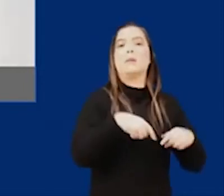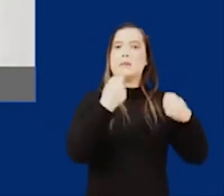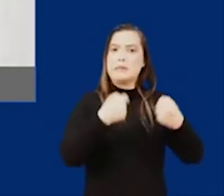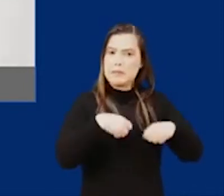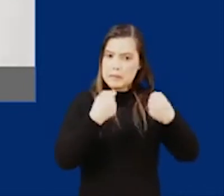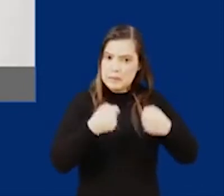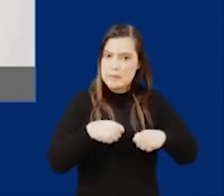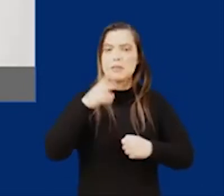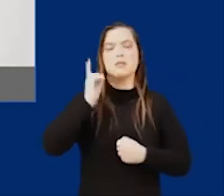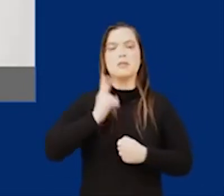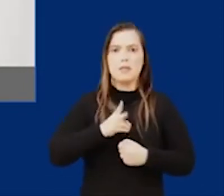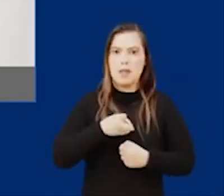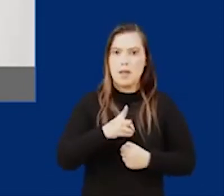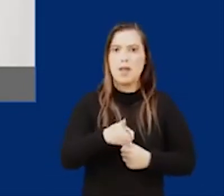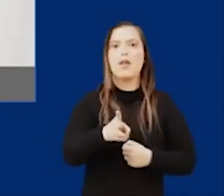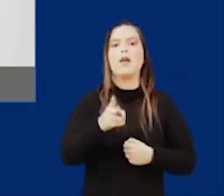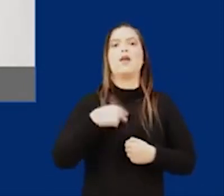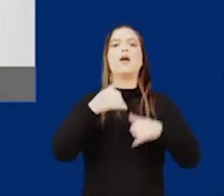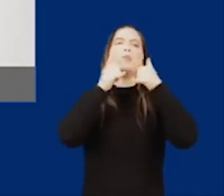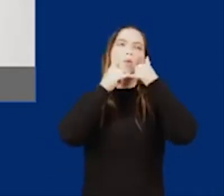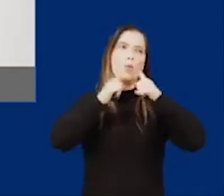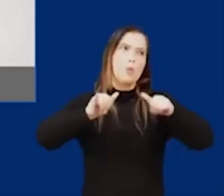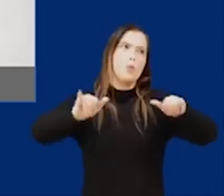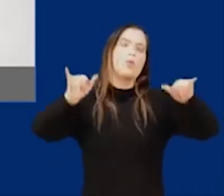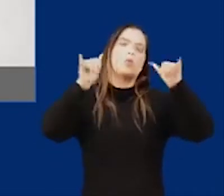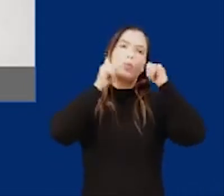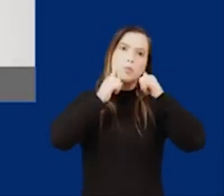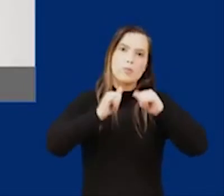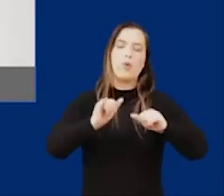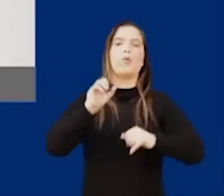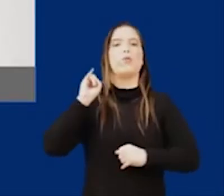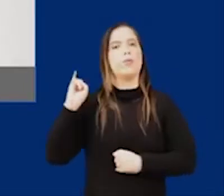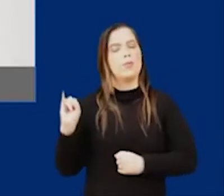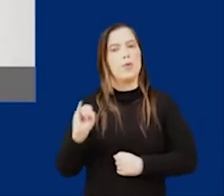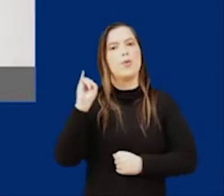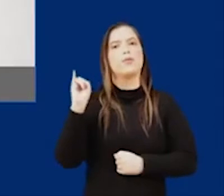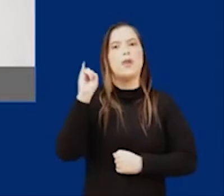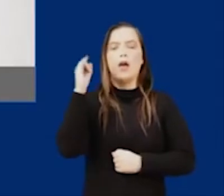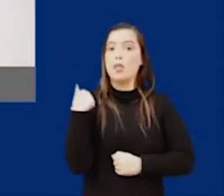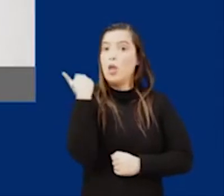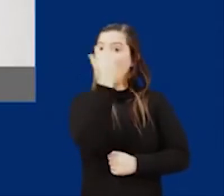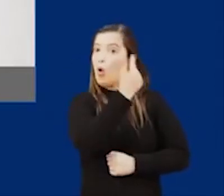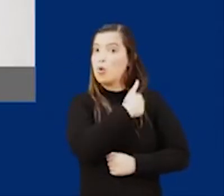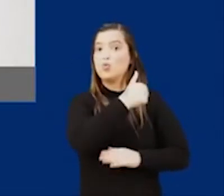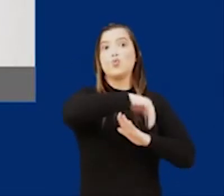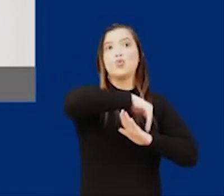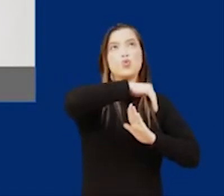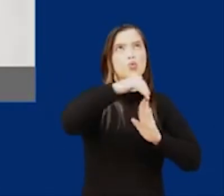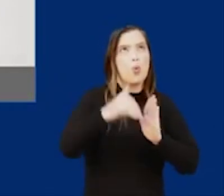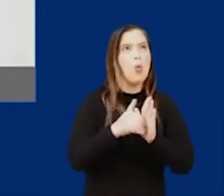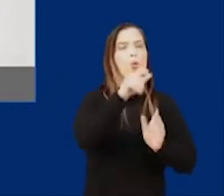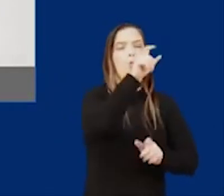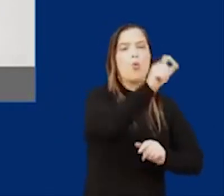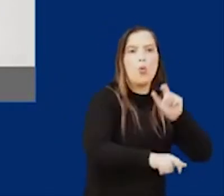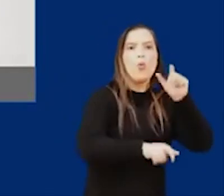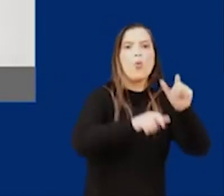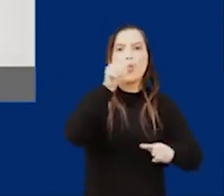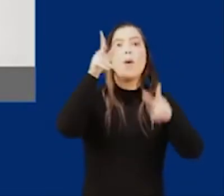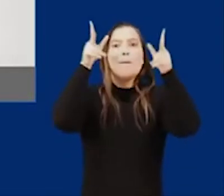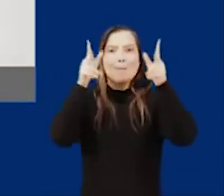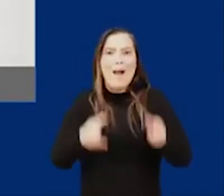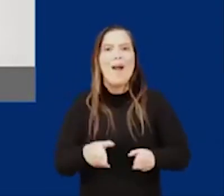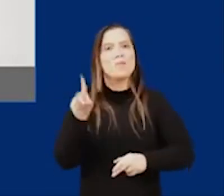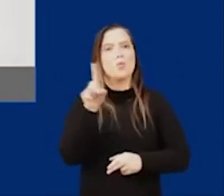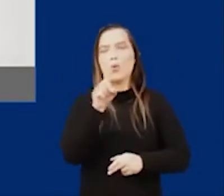aqui sempre difundindo que é importante que nós todos, pessoas, mesmo que não